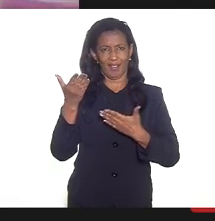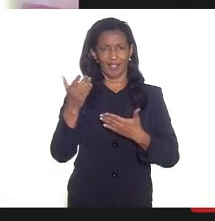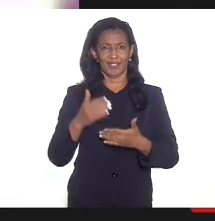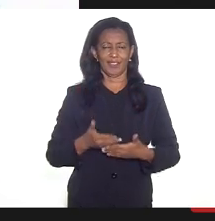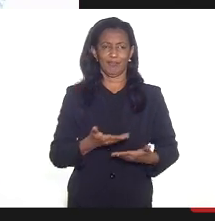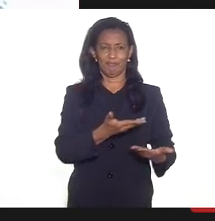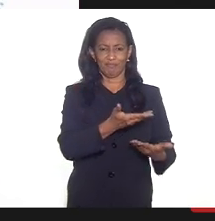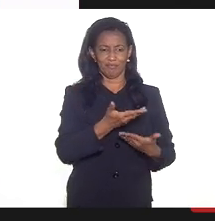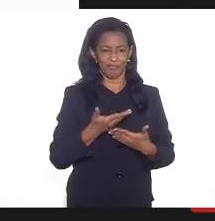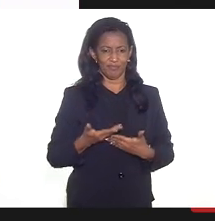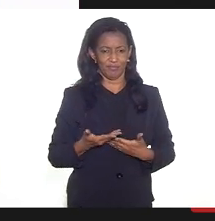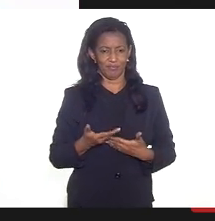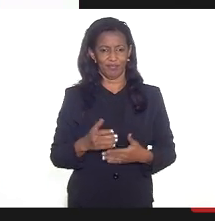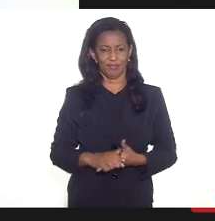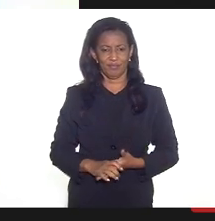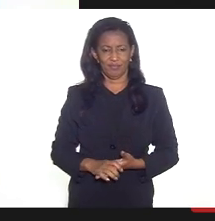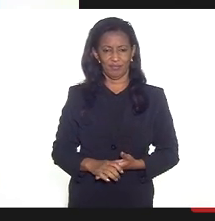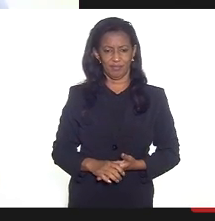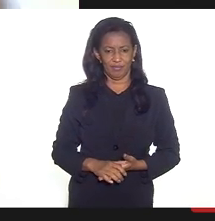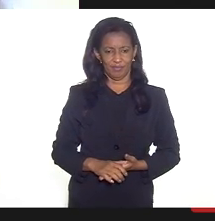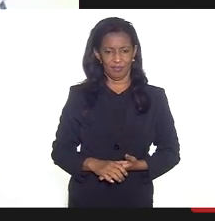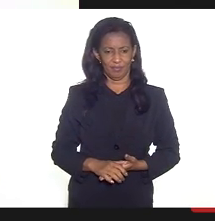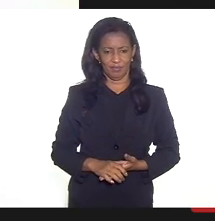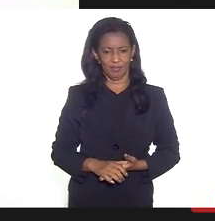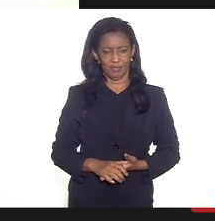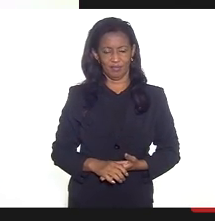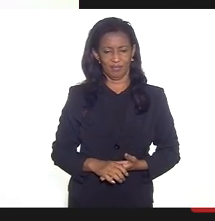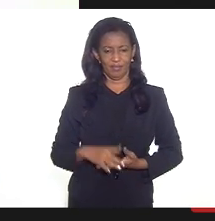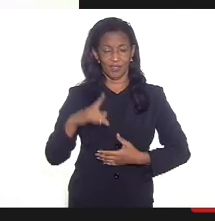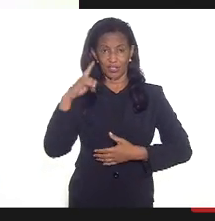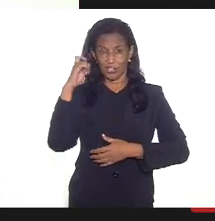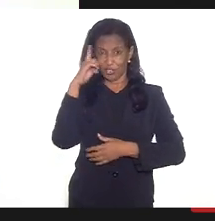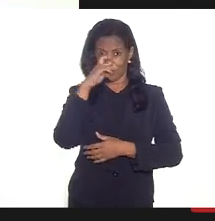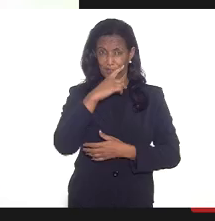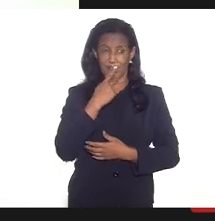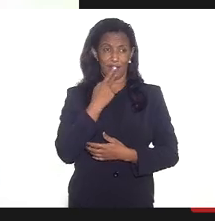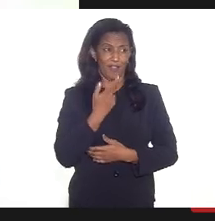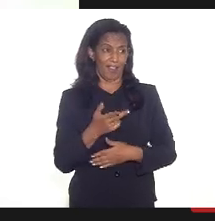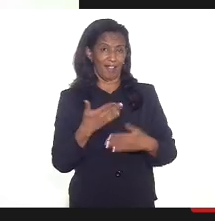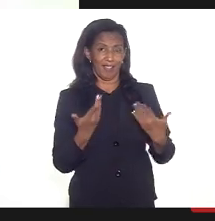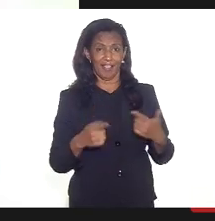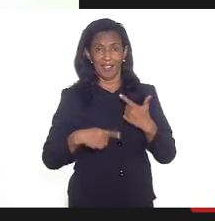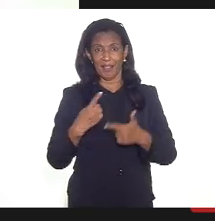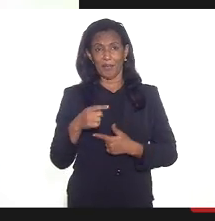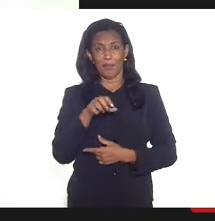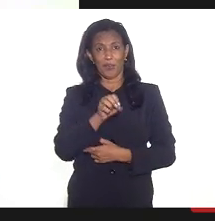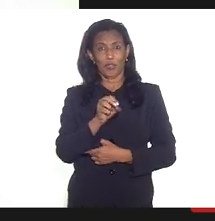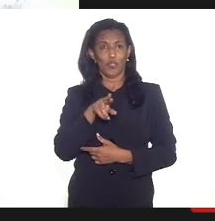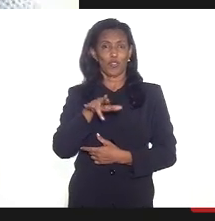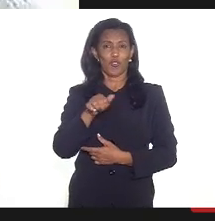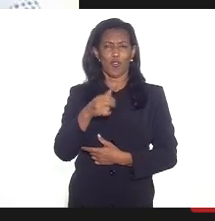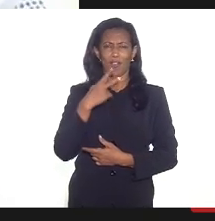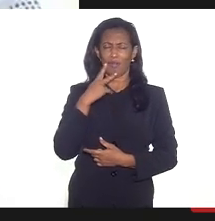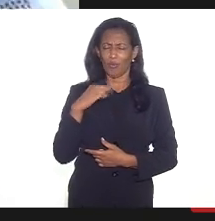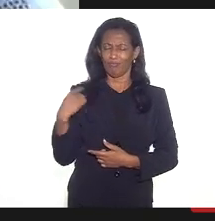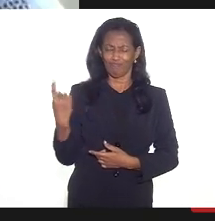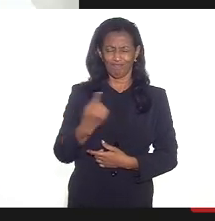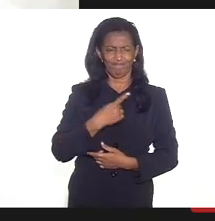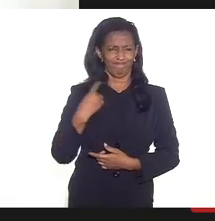É difícil falar depois da Sônia, porque ela já trouxe toda a nossa realidade